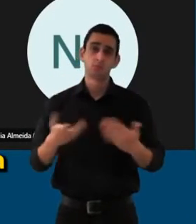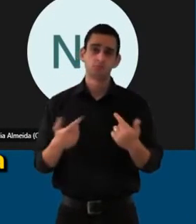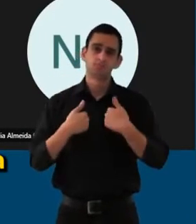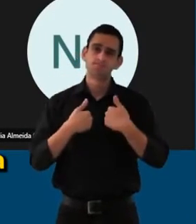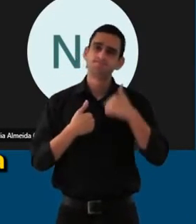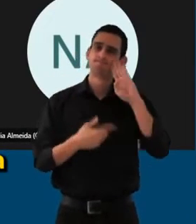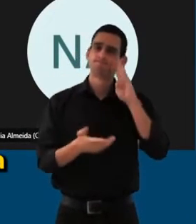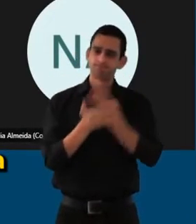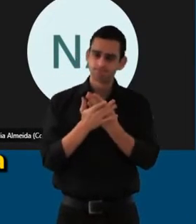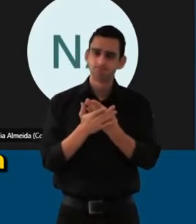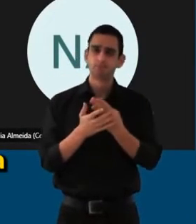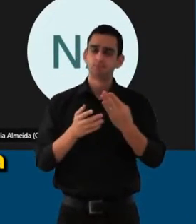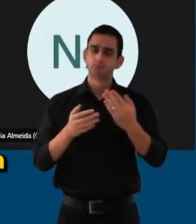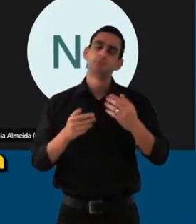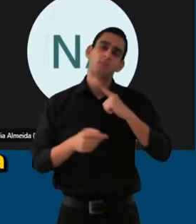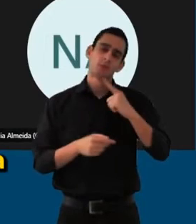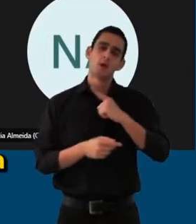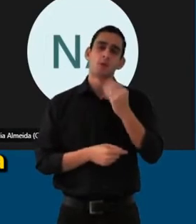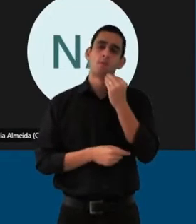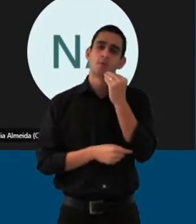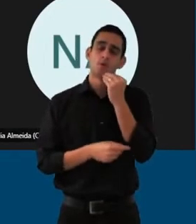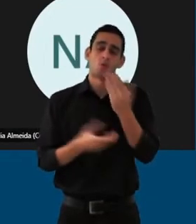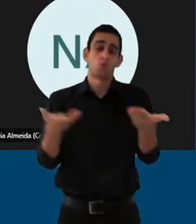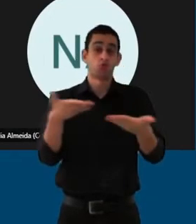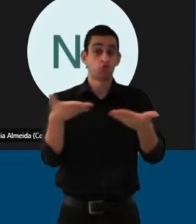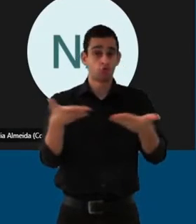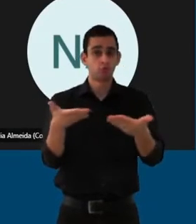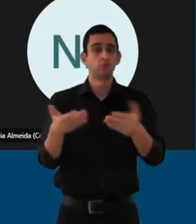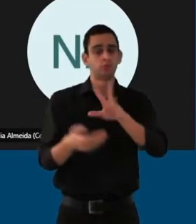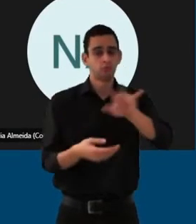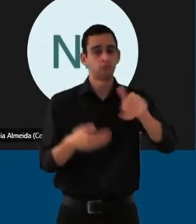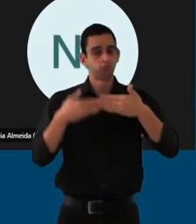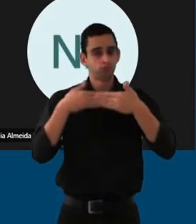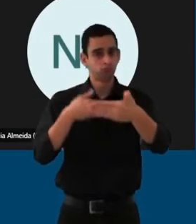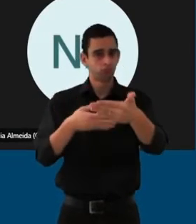que nós vamos ter essa oportunidade hoje, né?